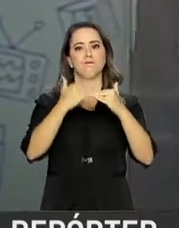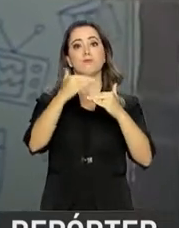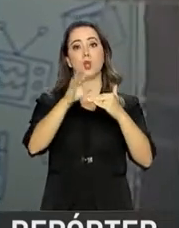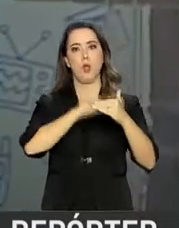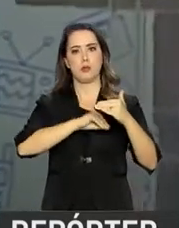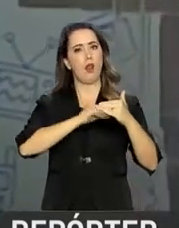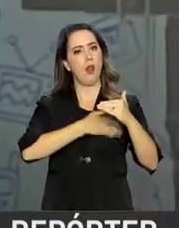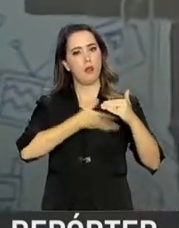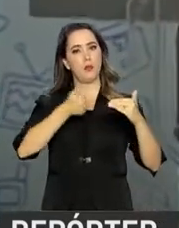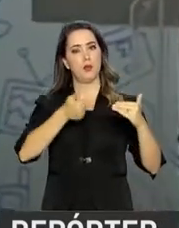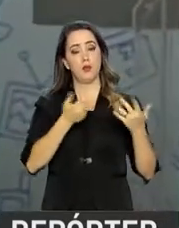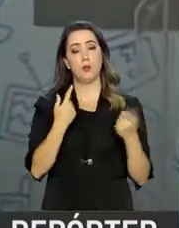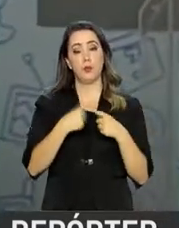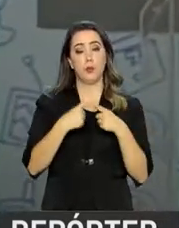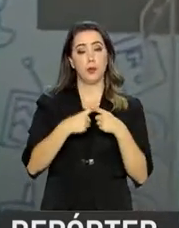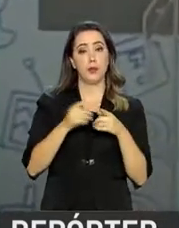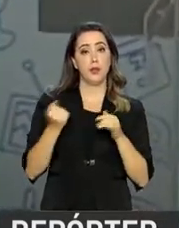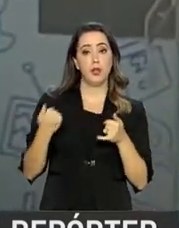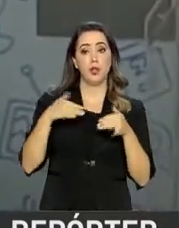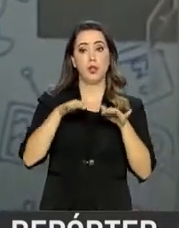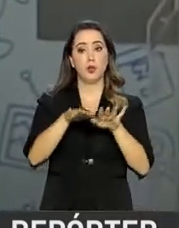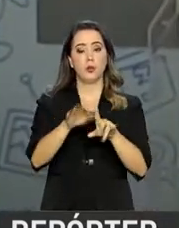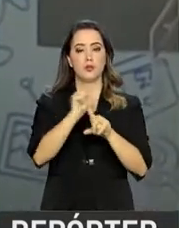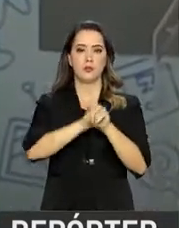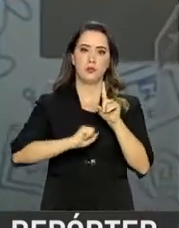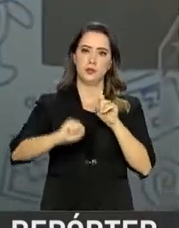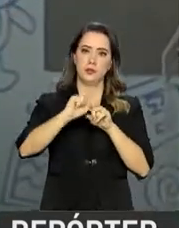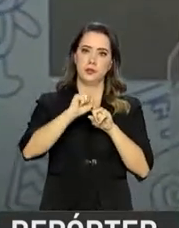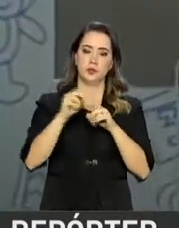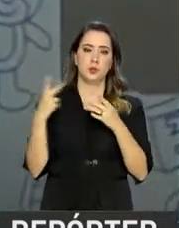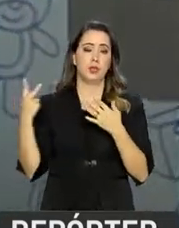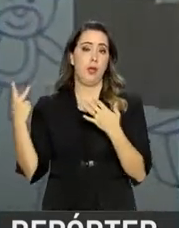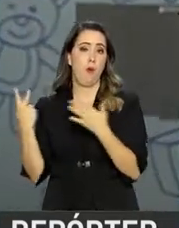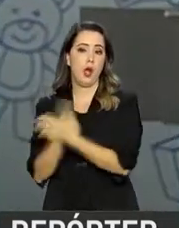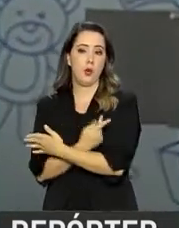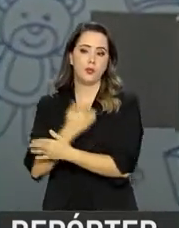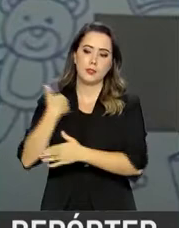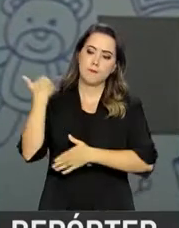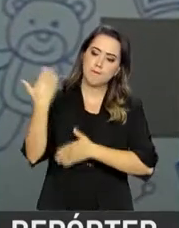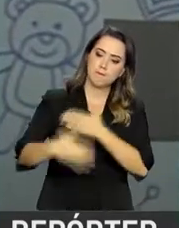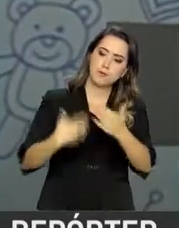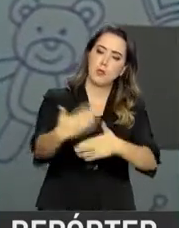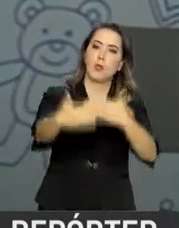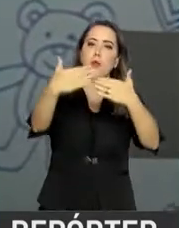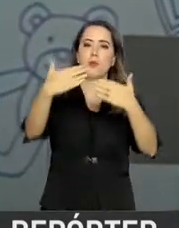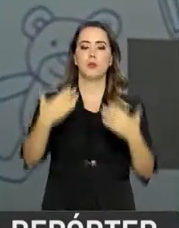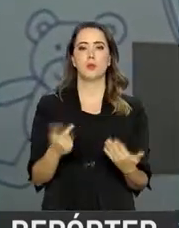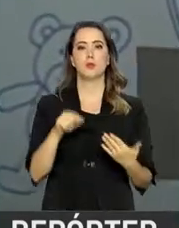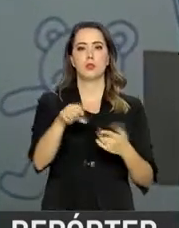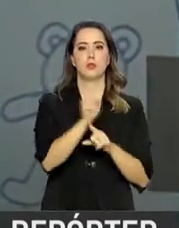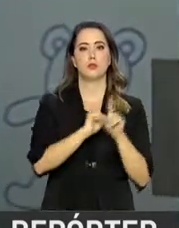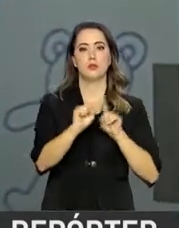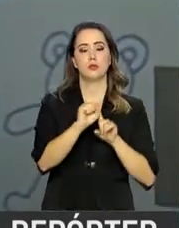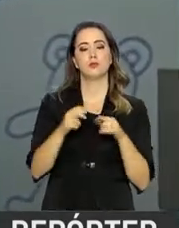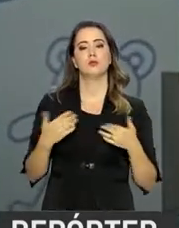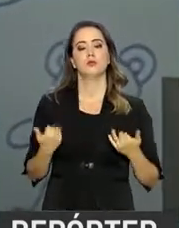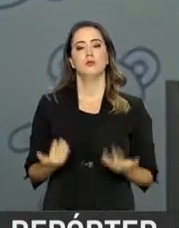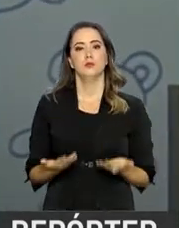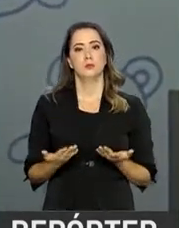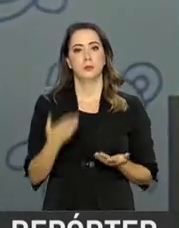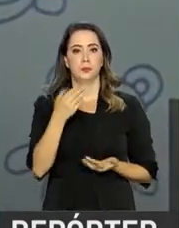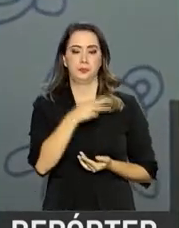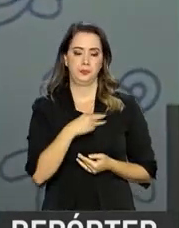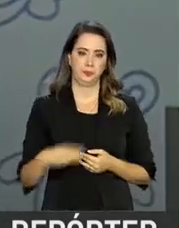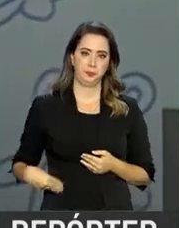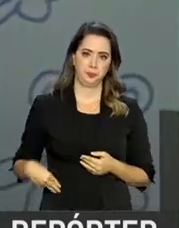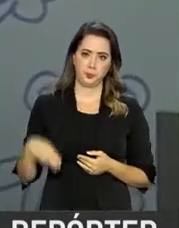inclusão social se dá precisamente precisamente pela progressão de natureza social e osmar